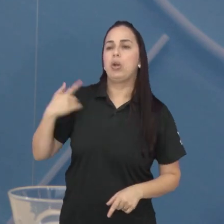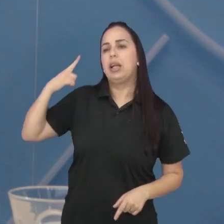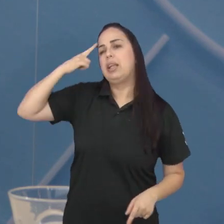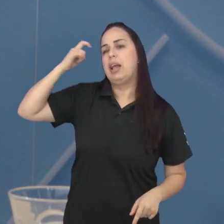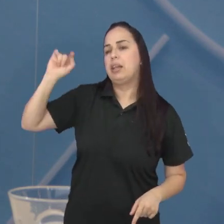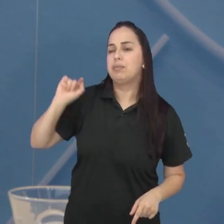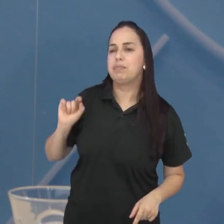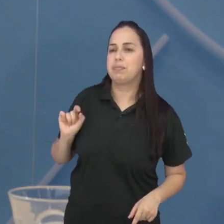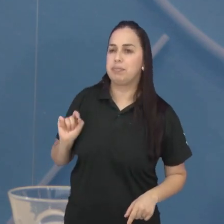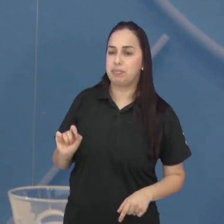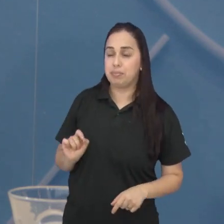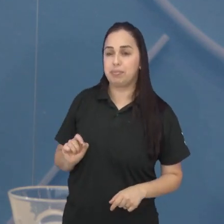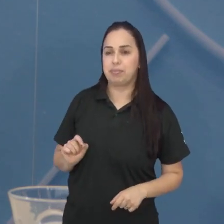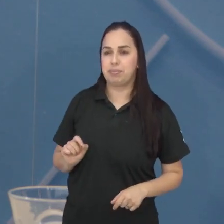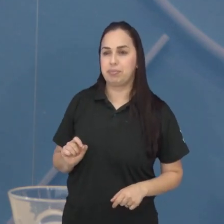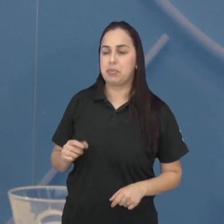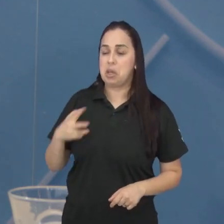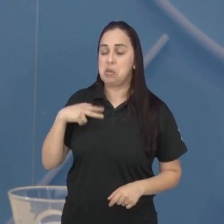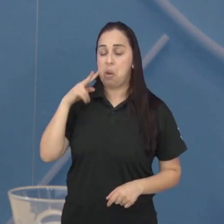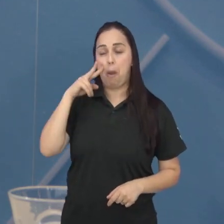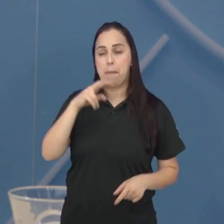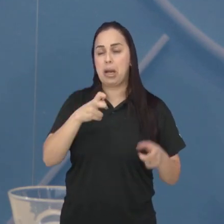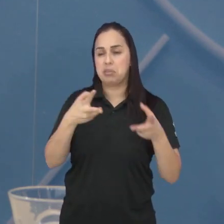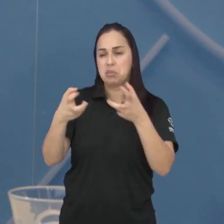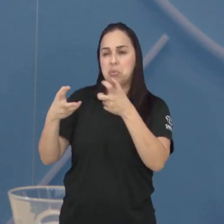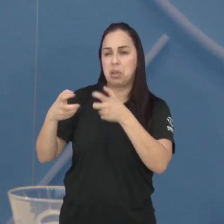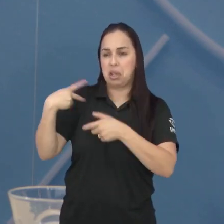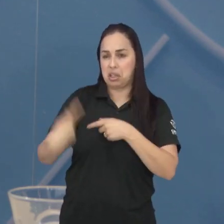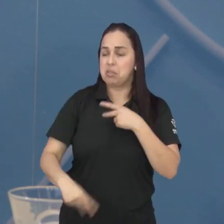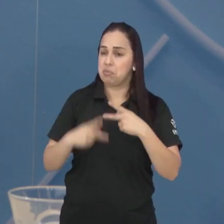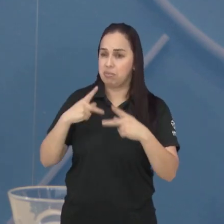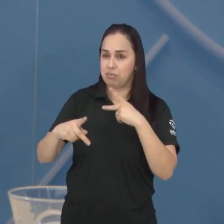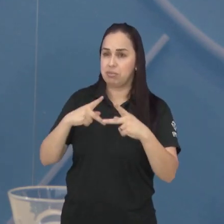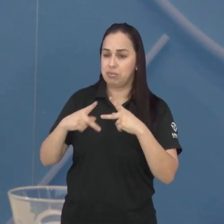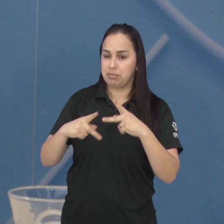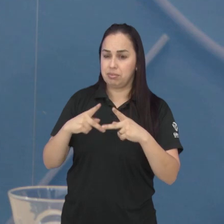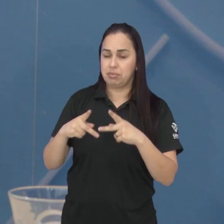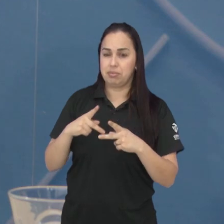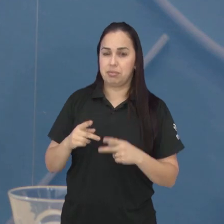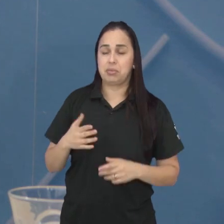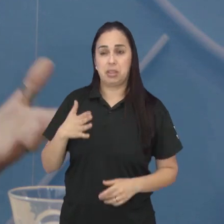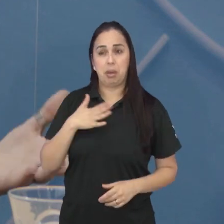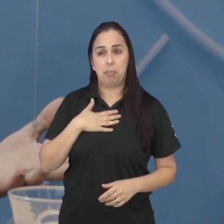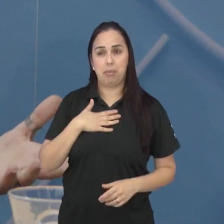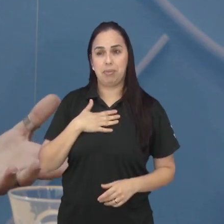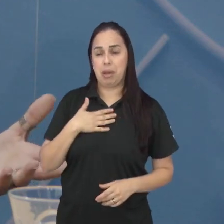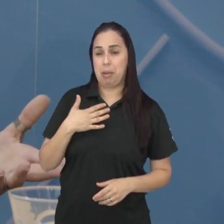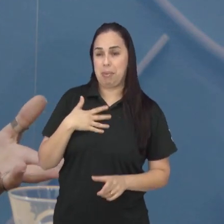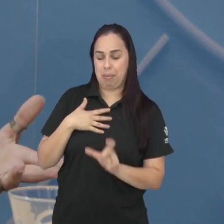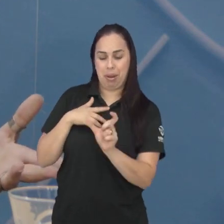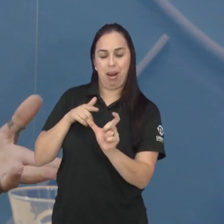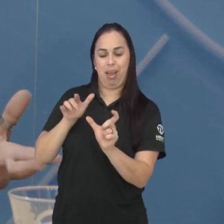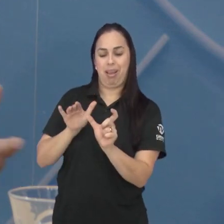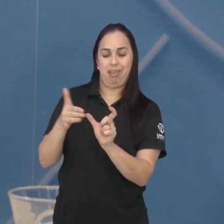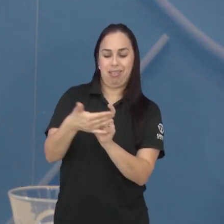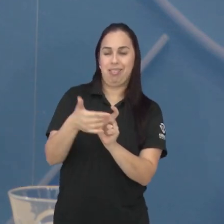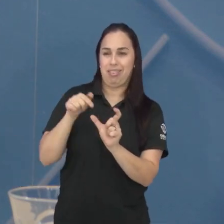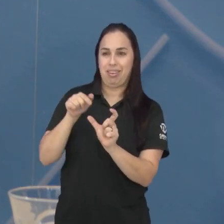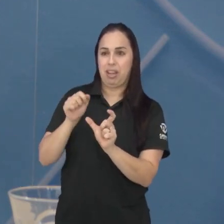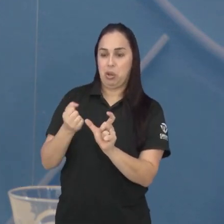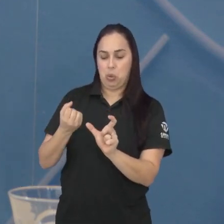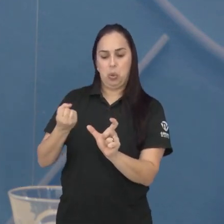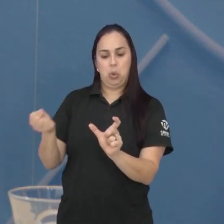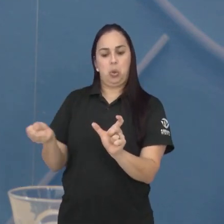de rede, né? Então eu vi isso em São José recentemente, assim, né? E para mim também foi uma novidade, no fim das contas, que estou